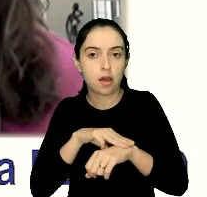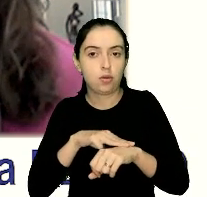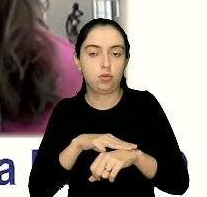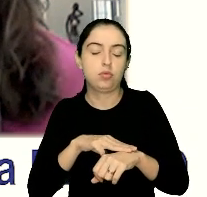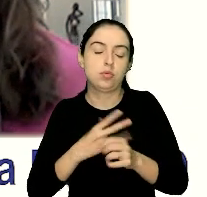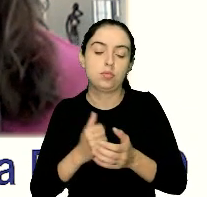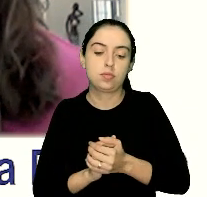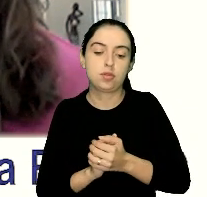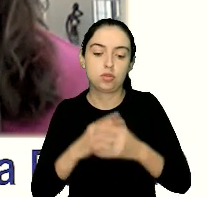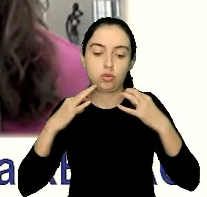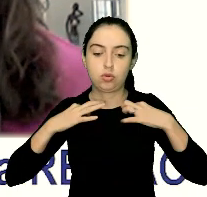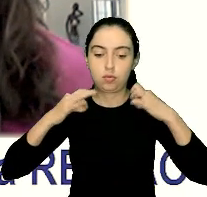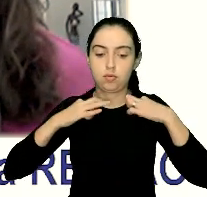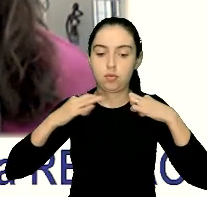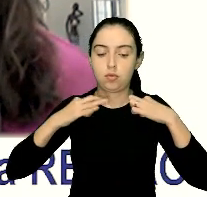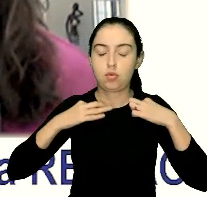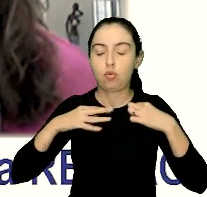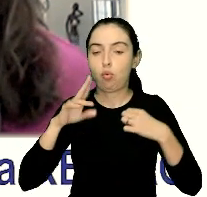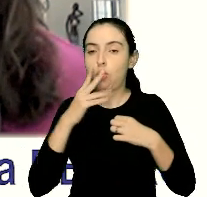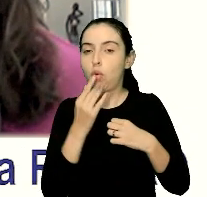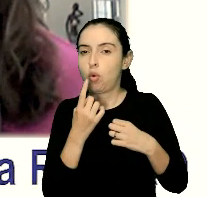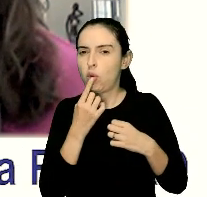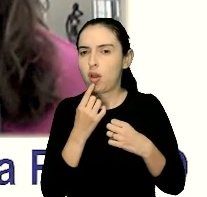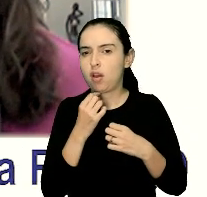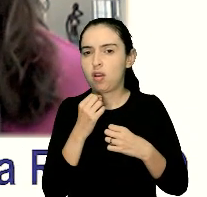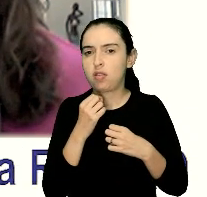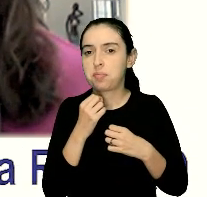cor, acho que beterraba, brincos e